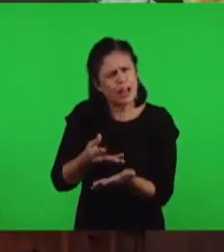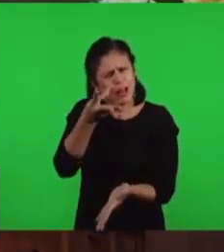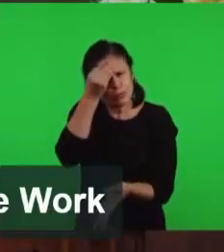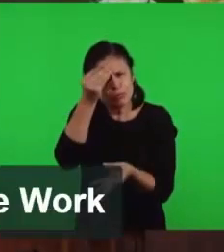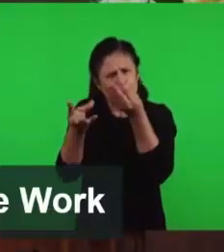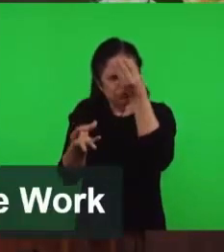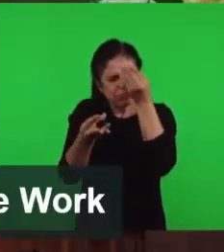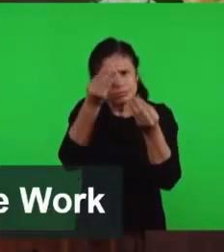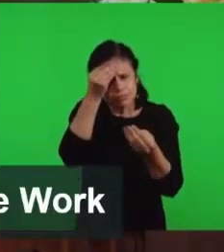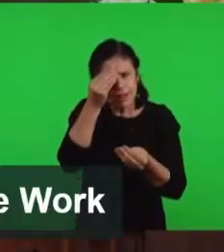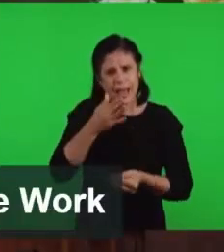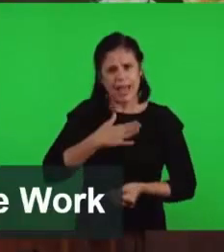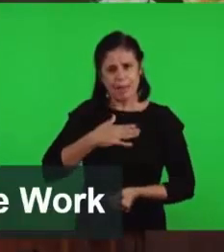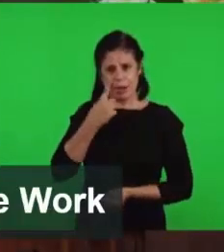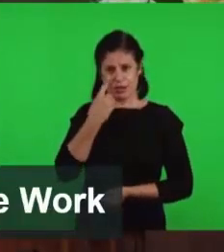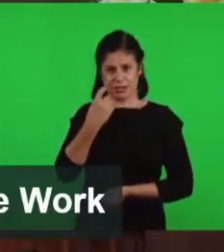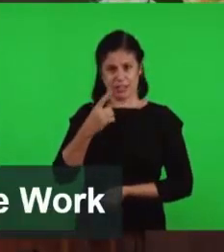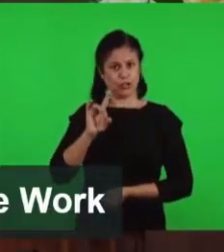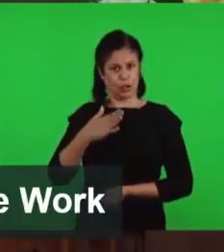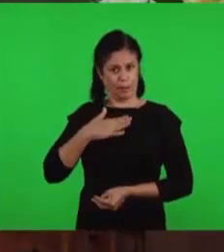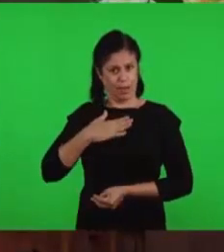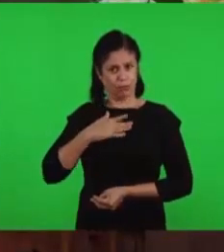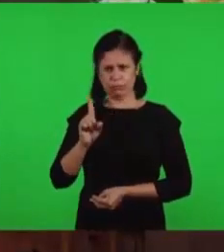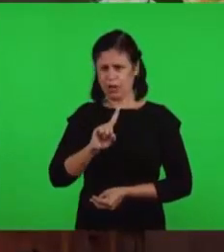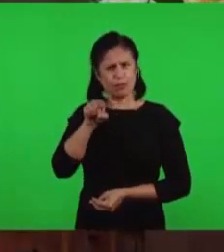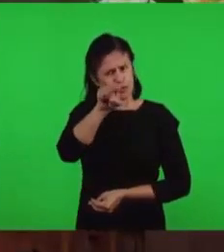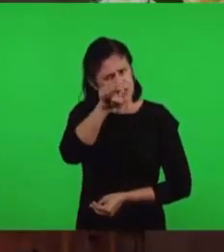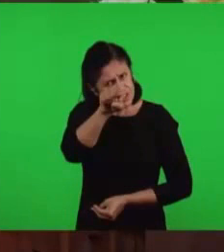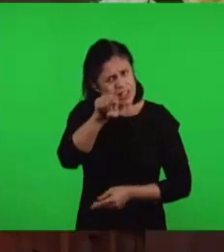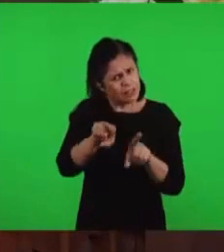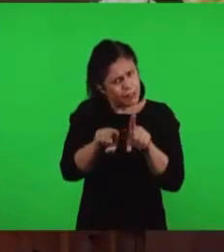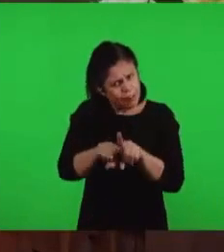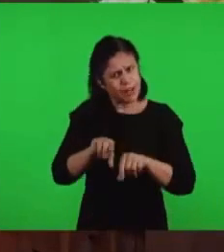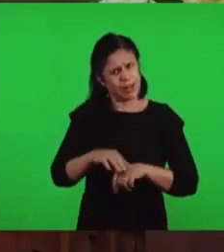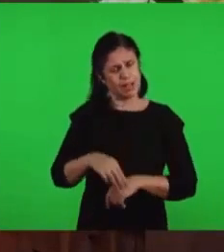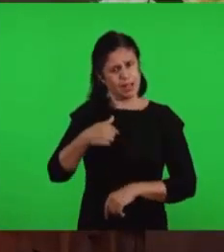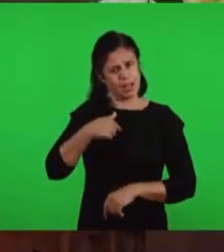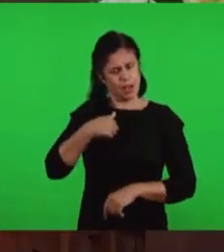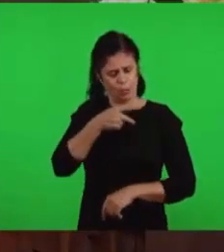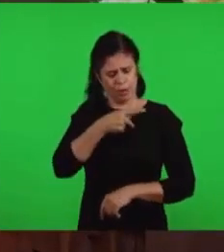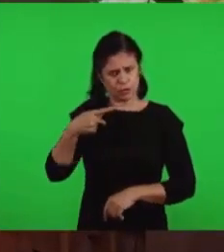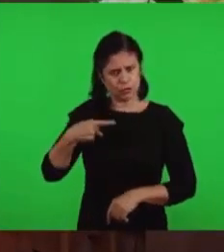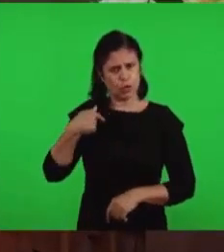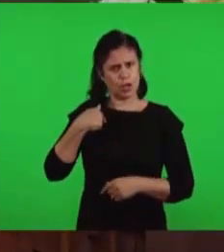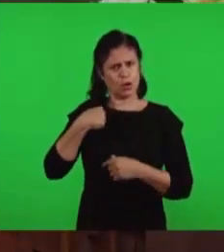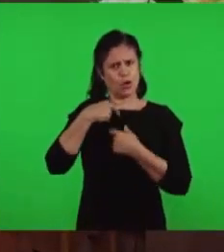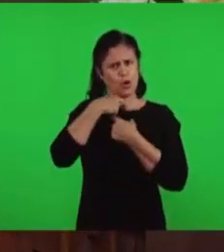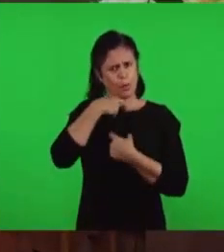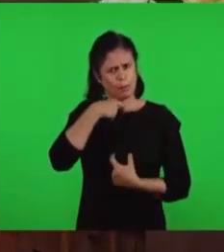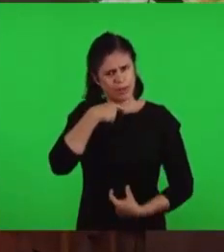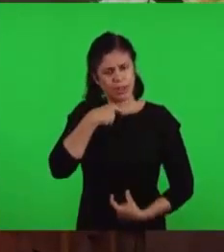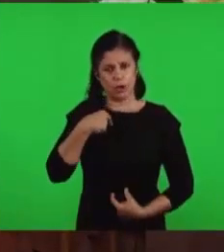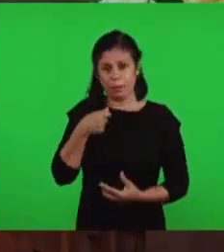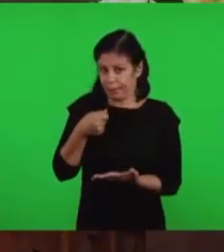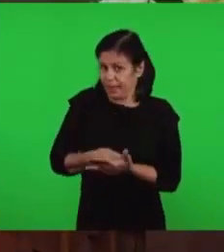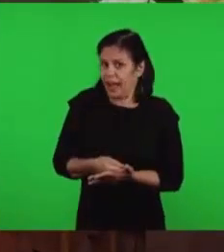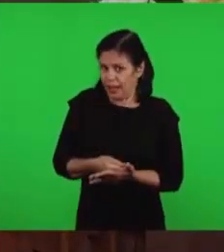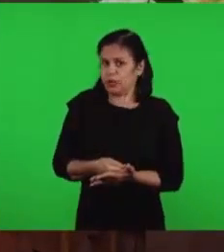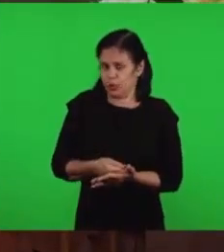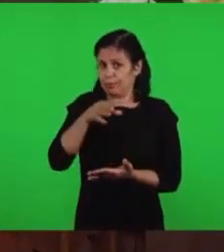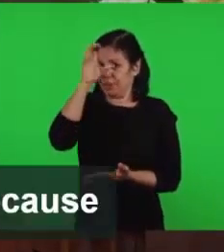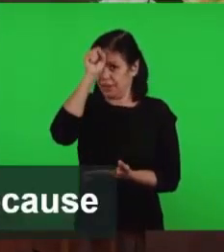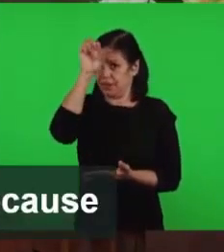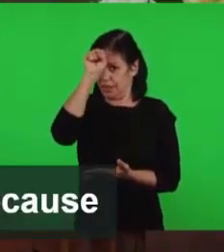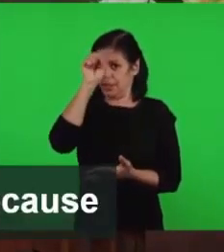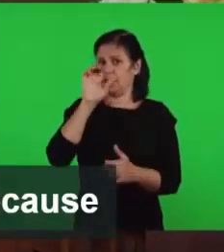irmão né do meu interesse só não é o endereço não como Ministro com pastor como obreiro eu tenho obrigação disso é